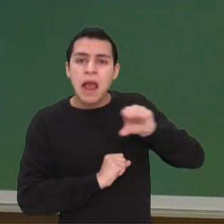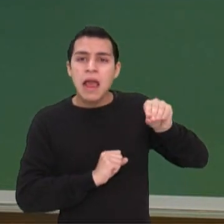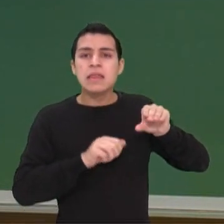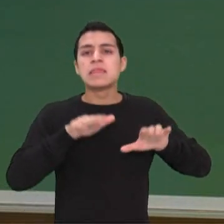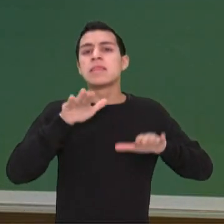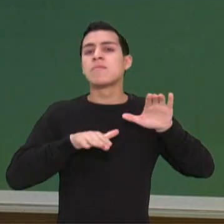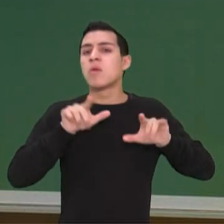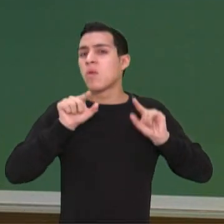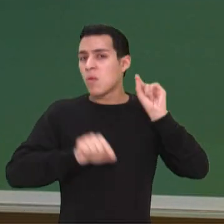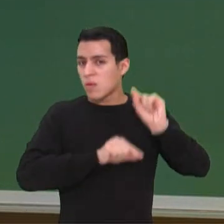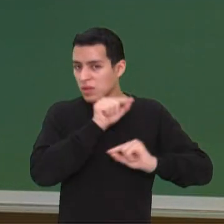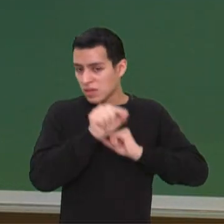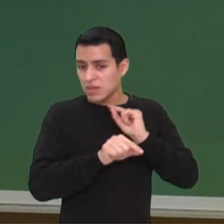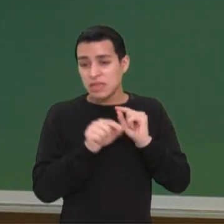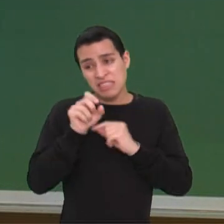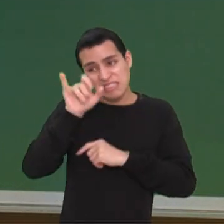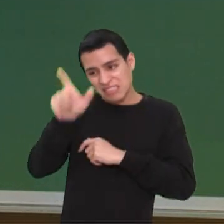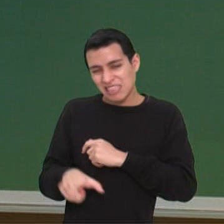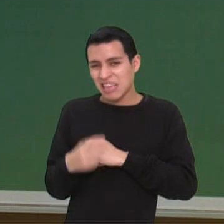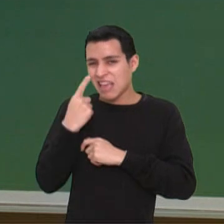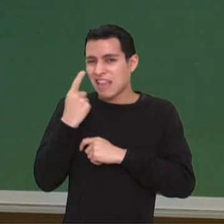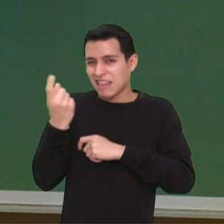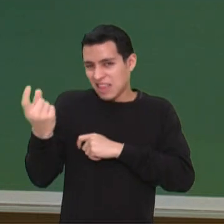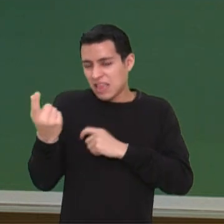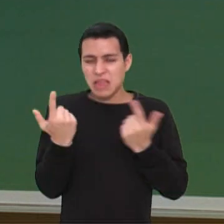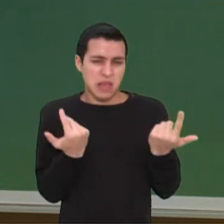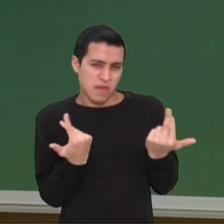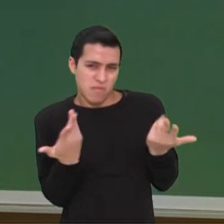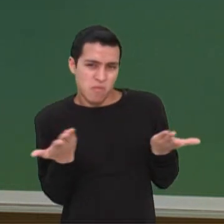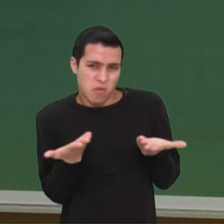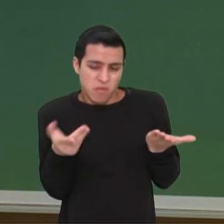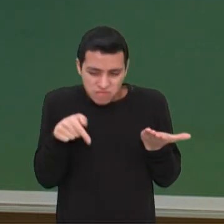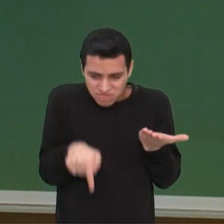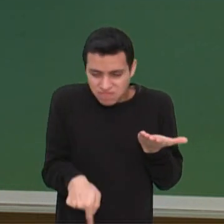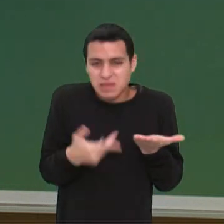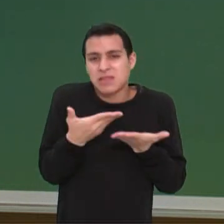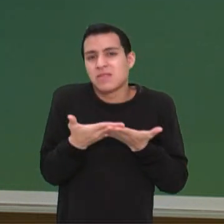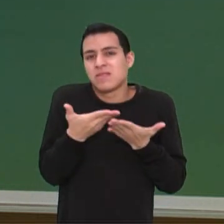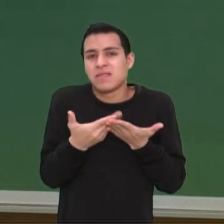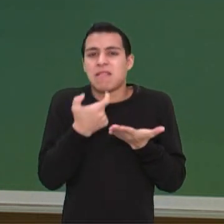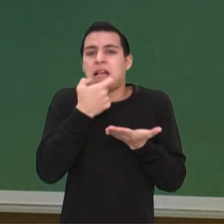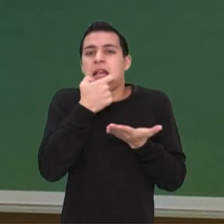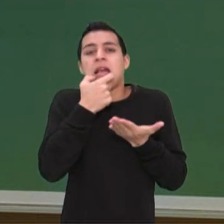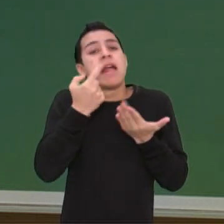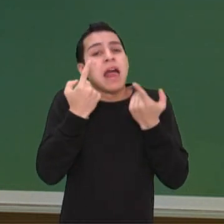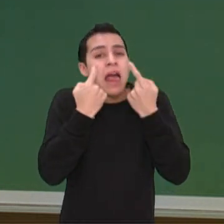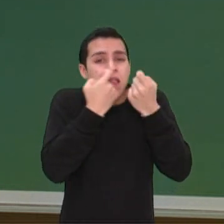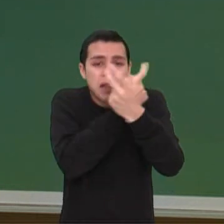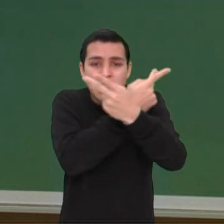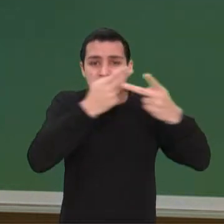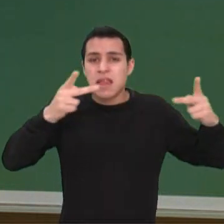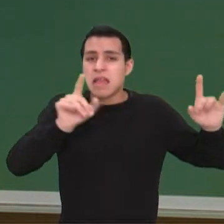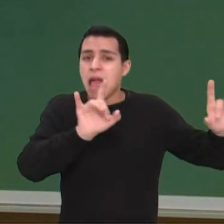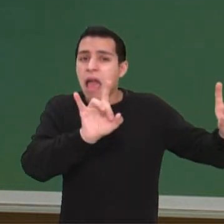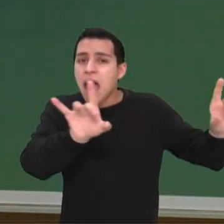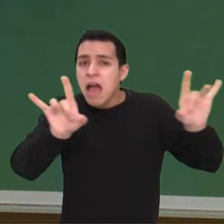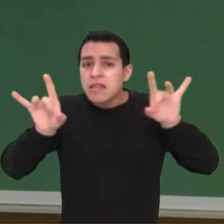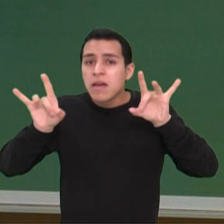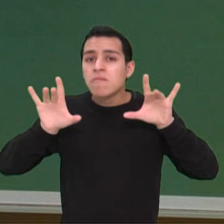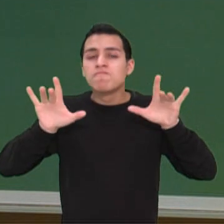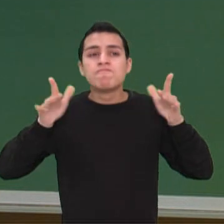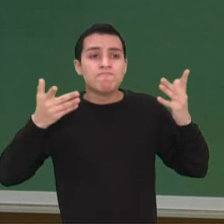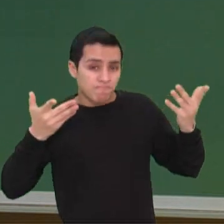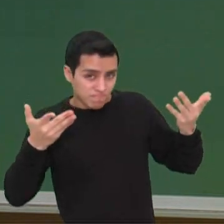de quê? Primeiro do interesse, assim como nós estamos hoje estudando inglês, né, o interesse de cada um, e a partir